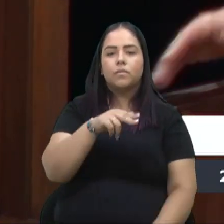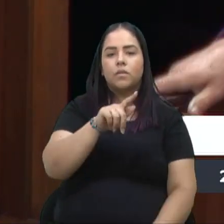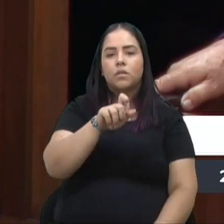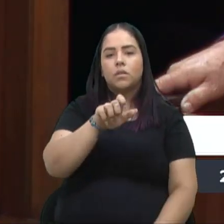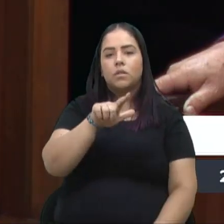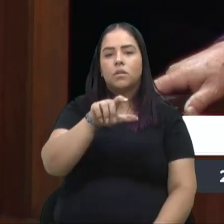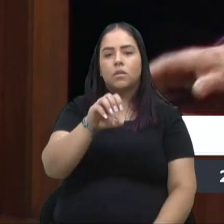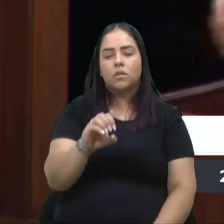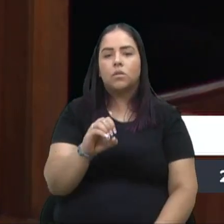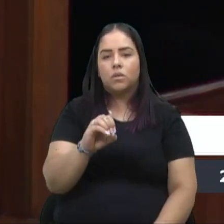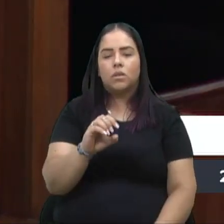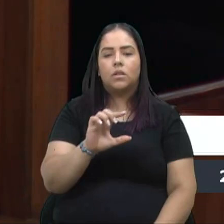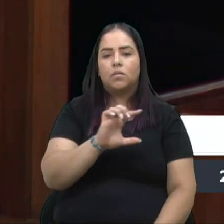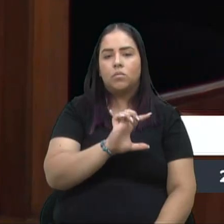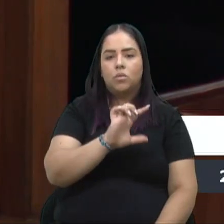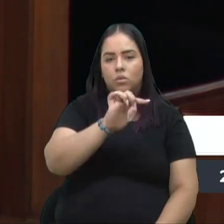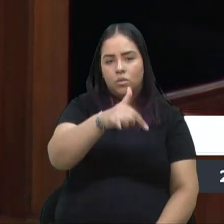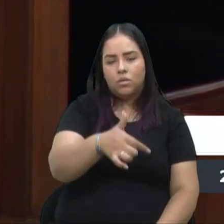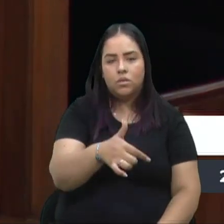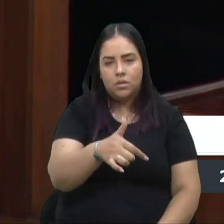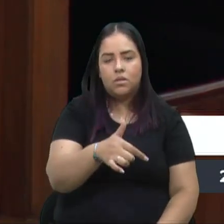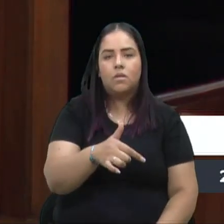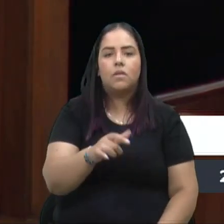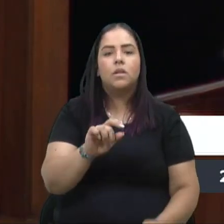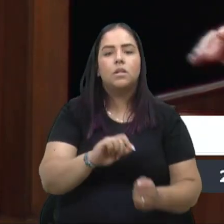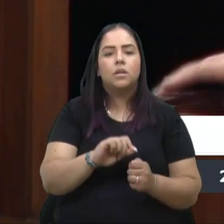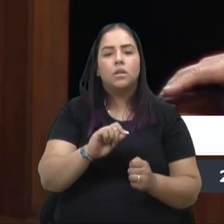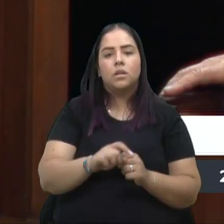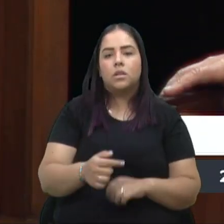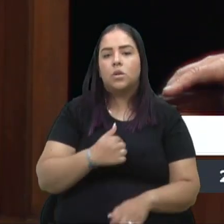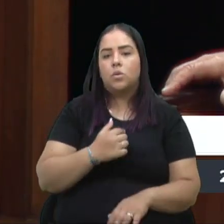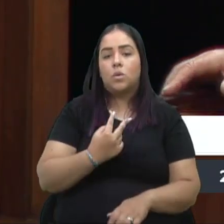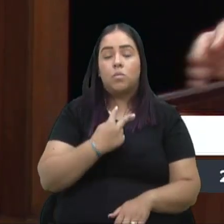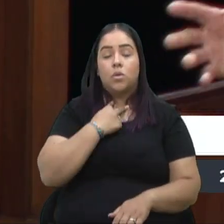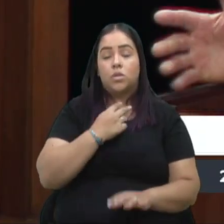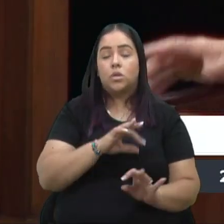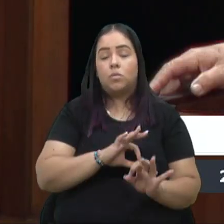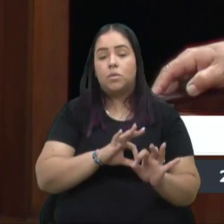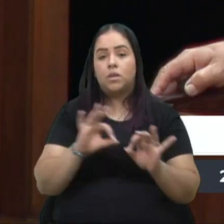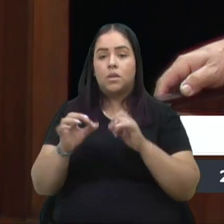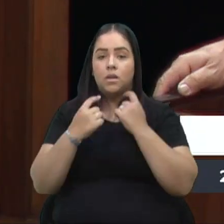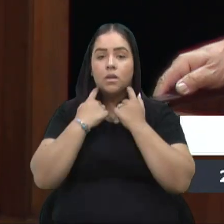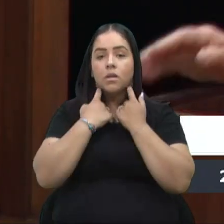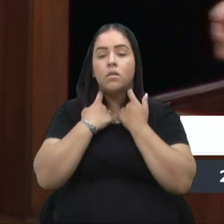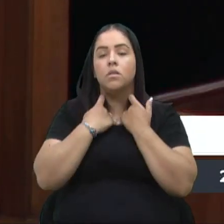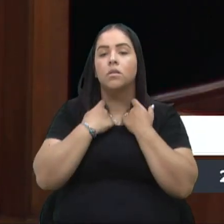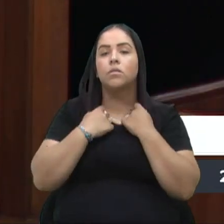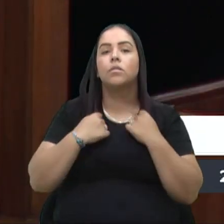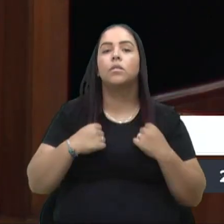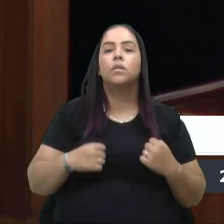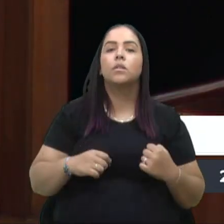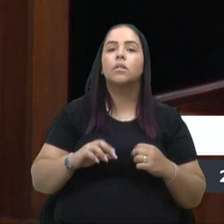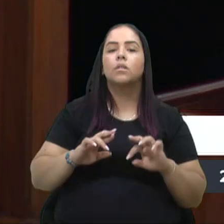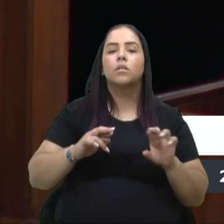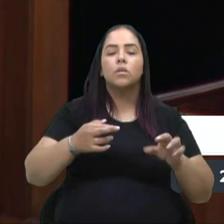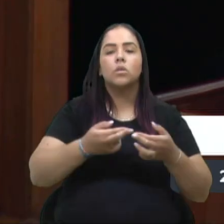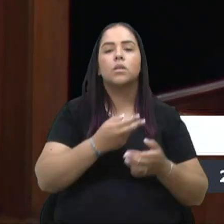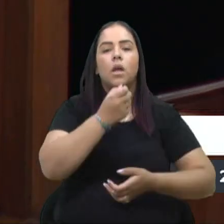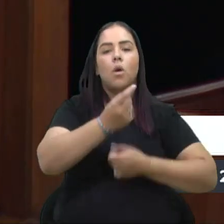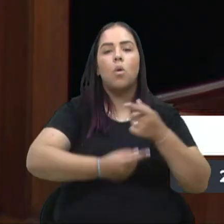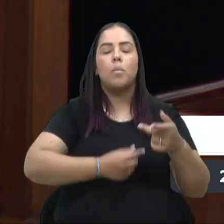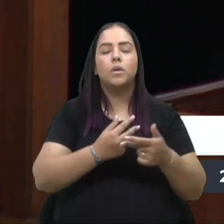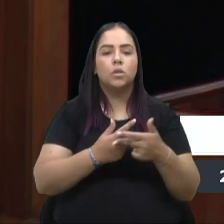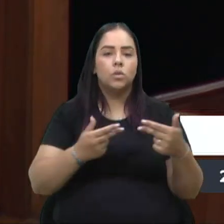e após isso o Samae foi feito eu não pude acompanhar na época da campanha reuniões quem alugo uma situação